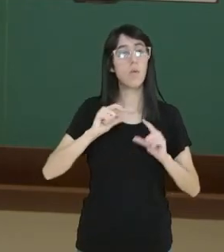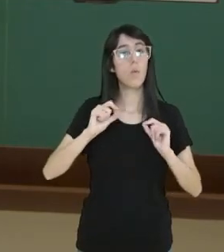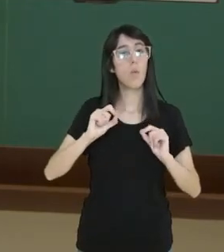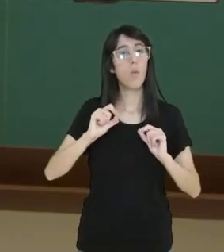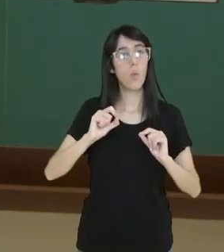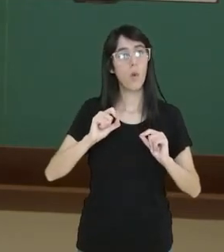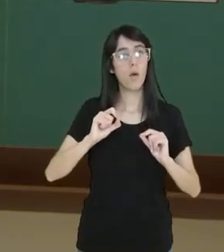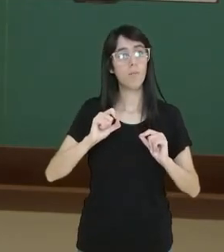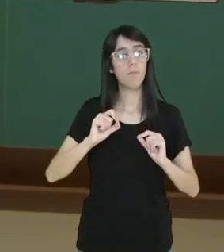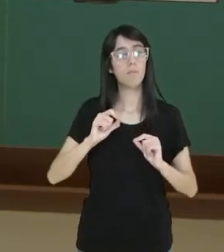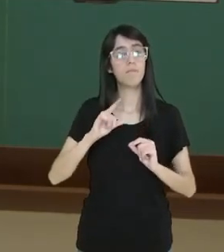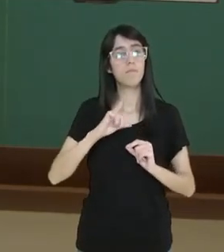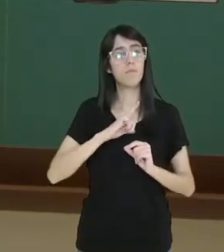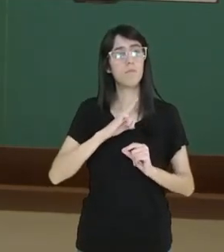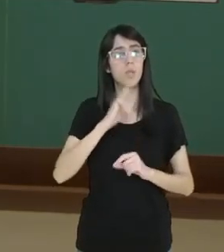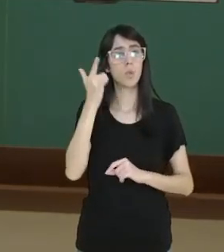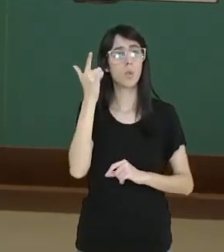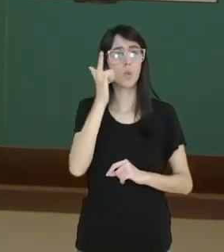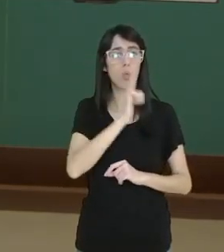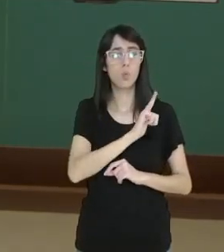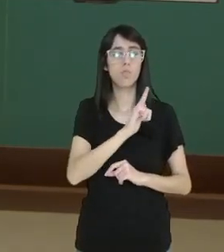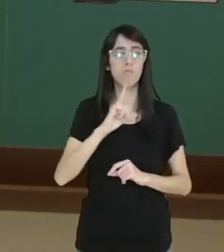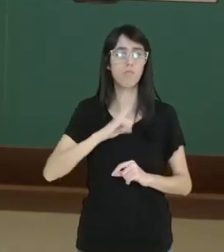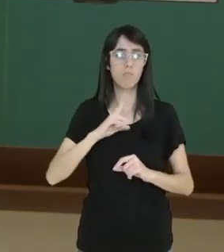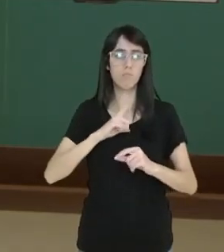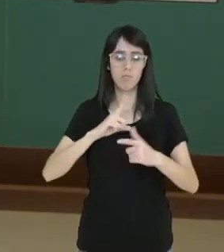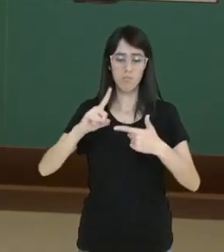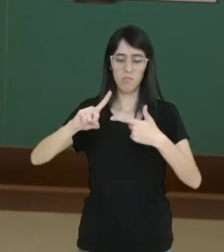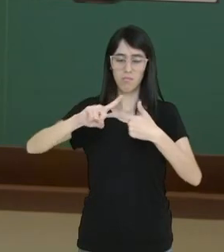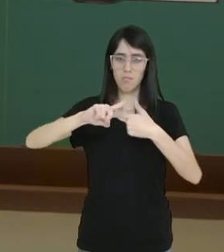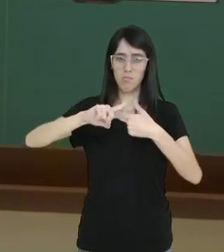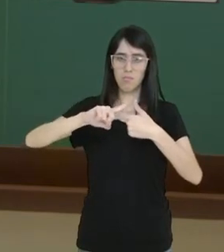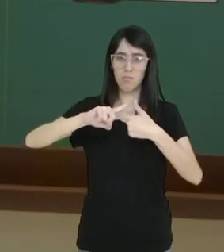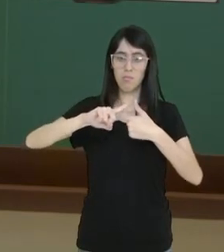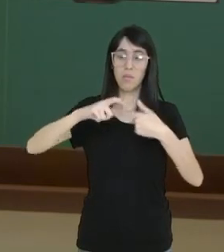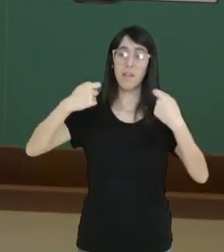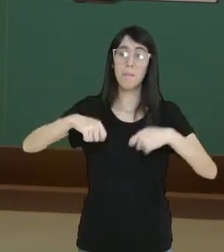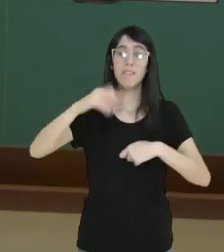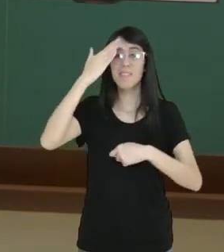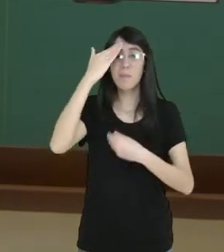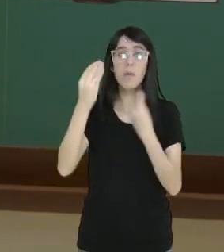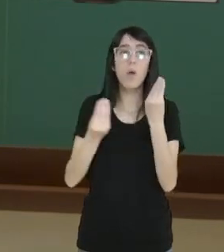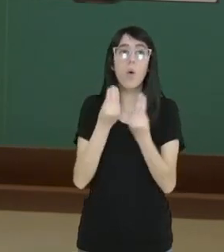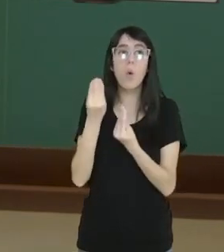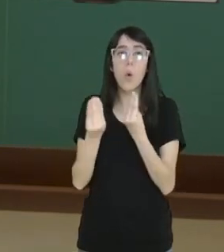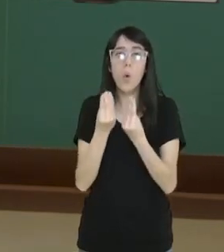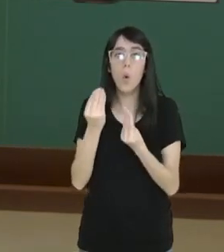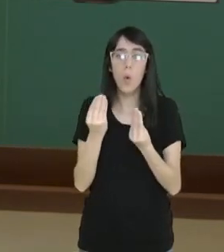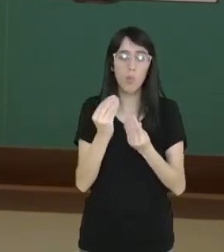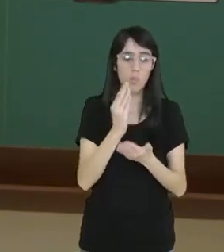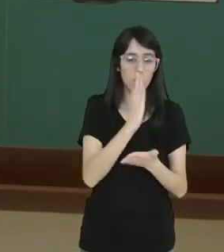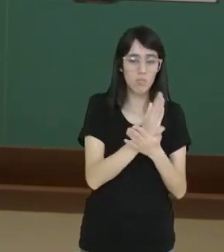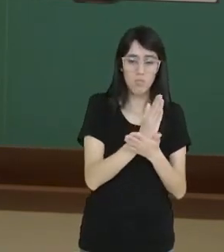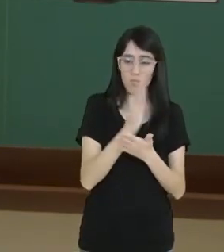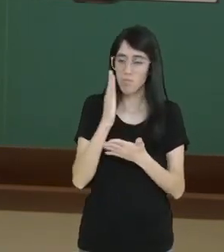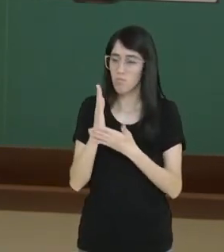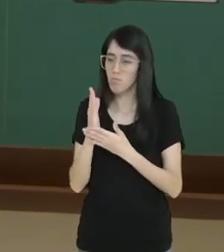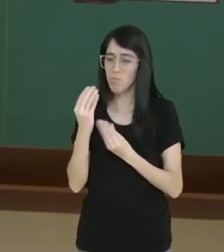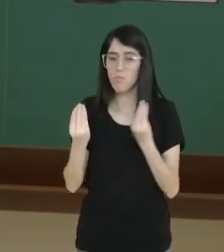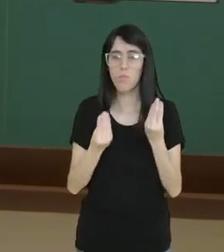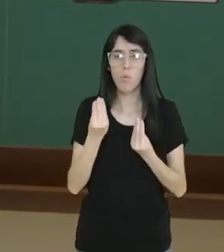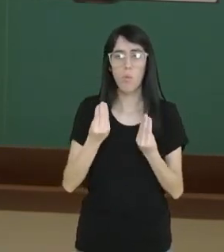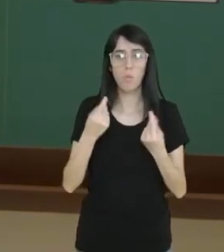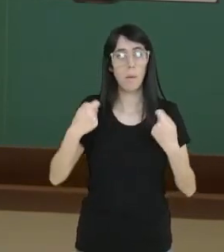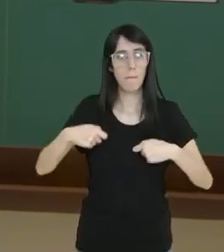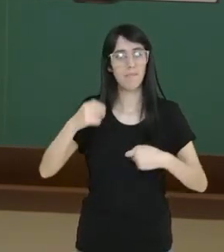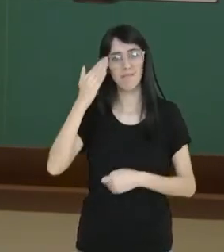assim, você sempre consegue traçar um triângulo retângulo sabendo onde dividir. Quase sempre aparece o triângulo retângulo.